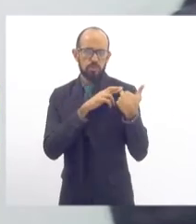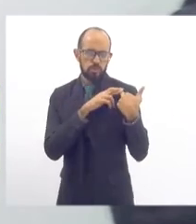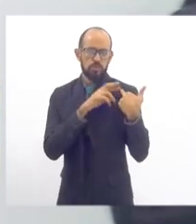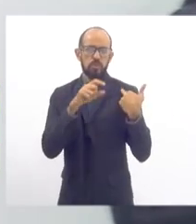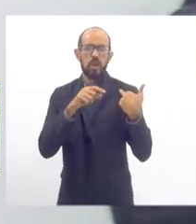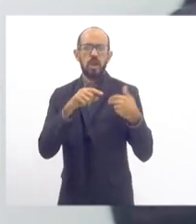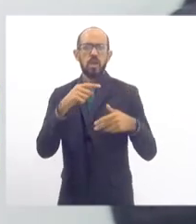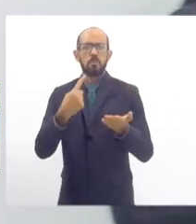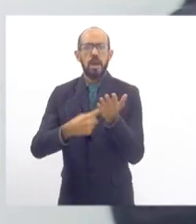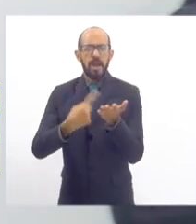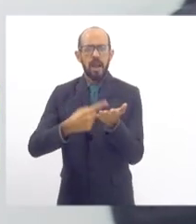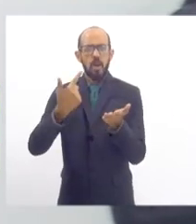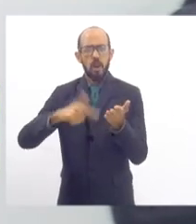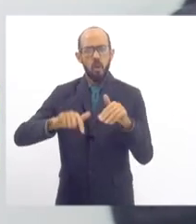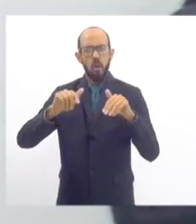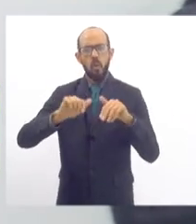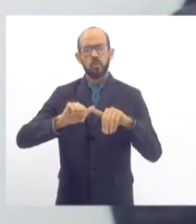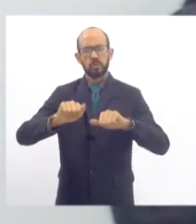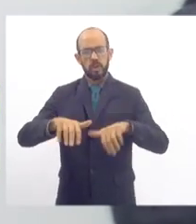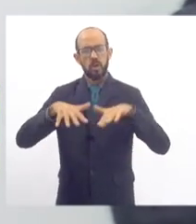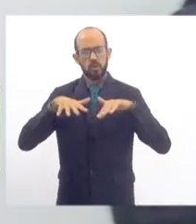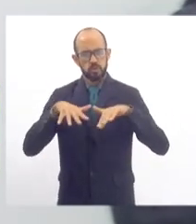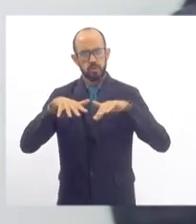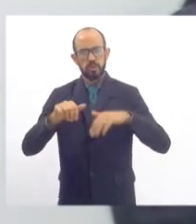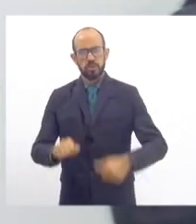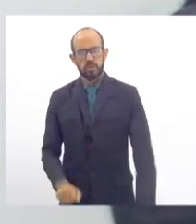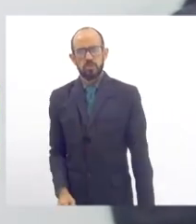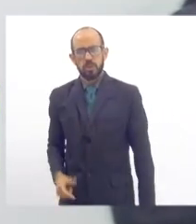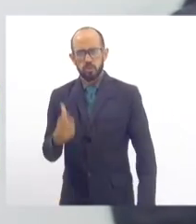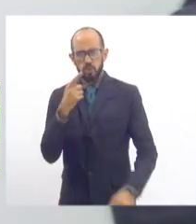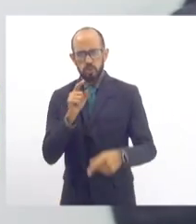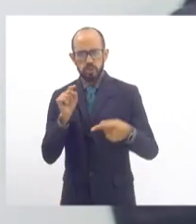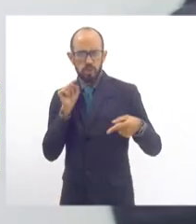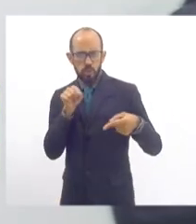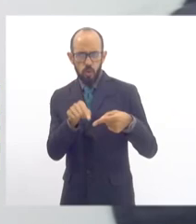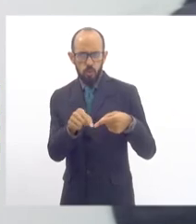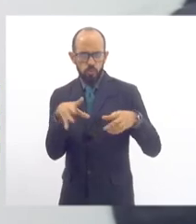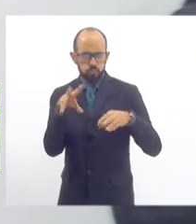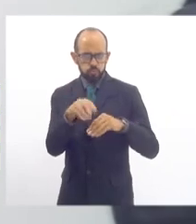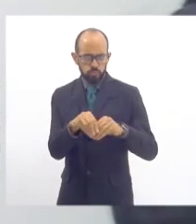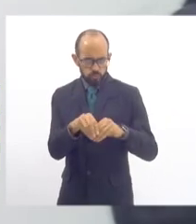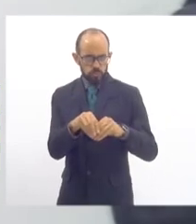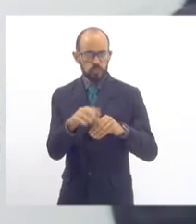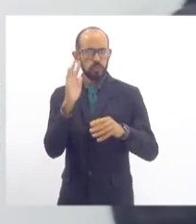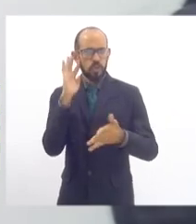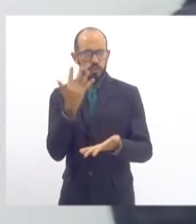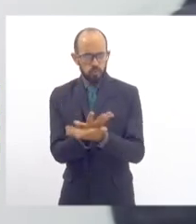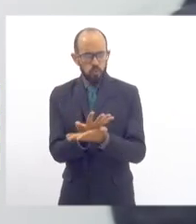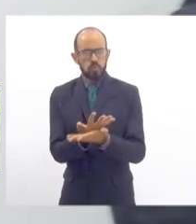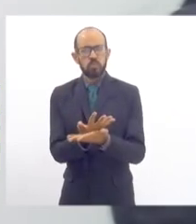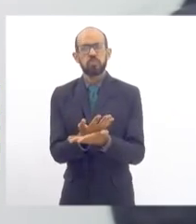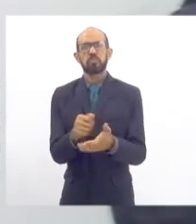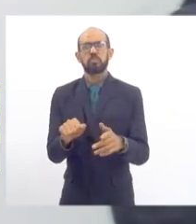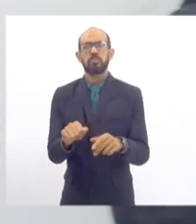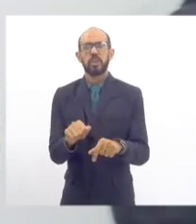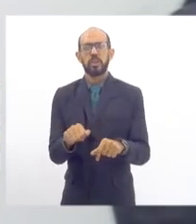de negociação, seja ela qual for, só para dar objetividade e resolutividade e que a gente não possa